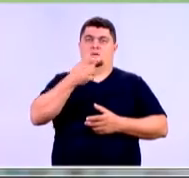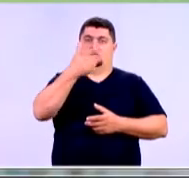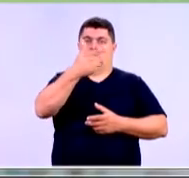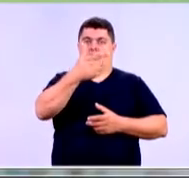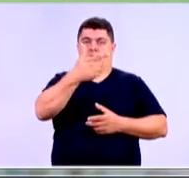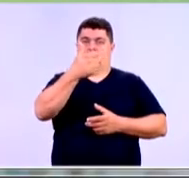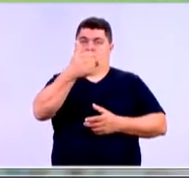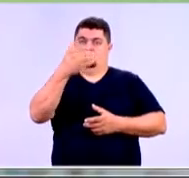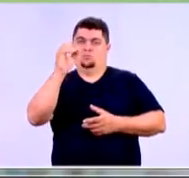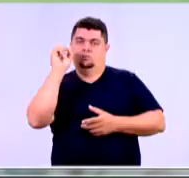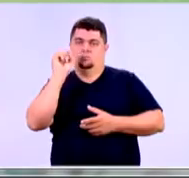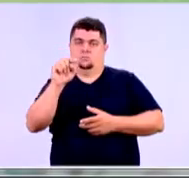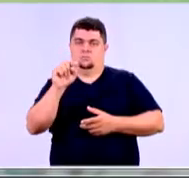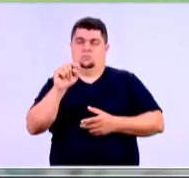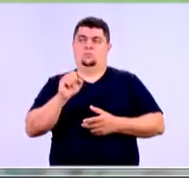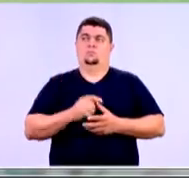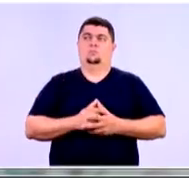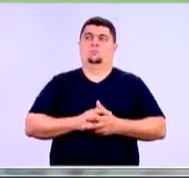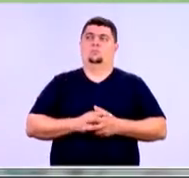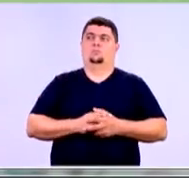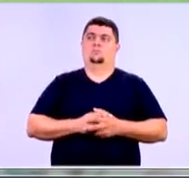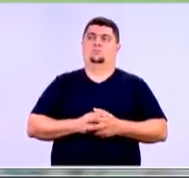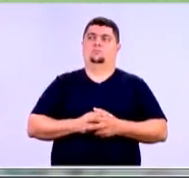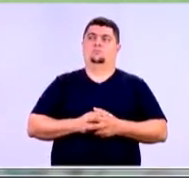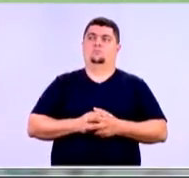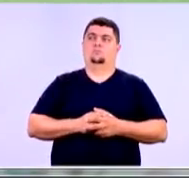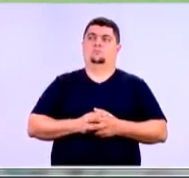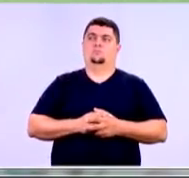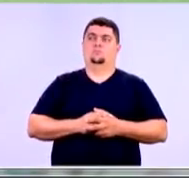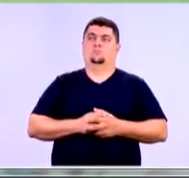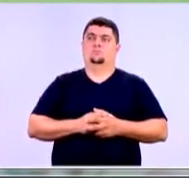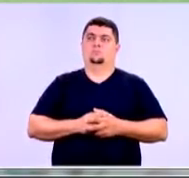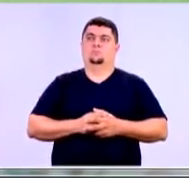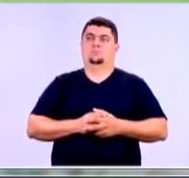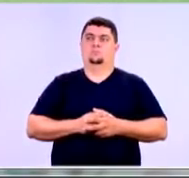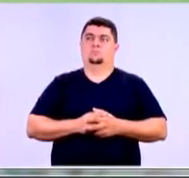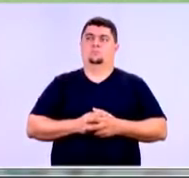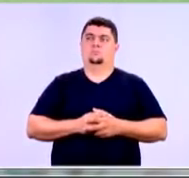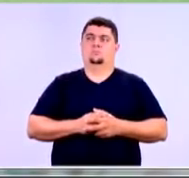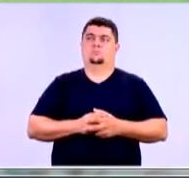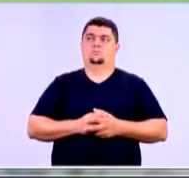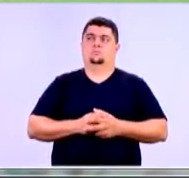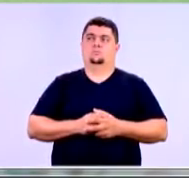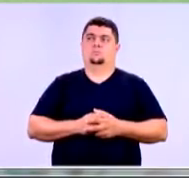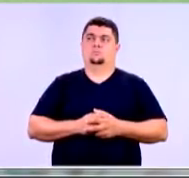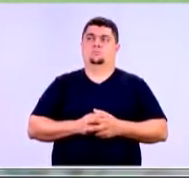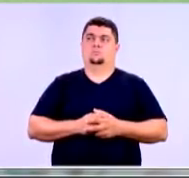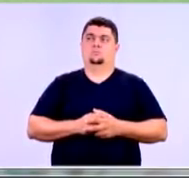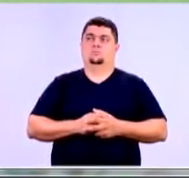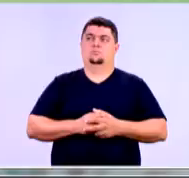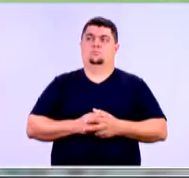mil. Aqui. Então, nosso passivo circulante, 210 mil.